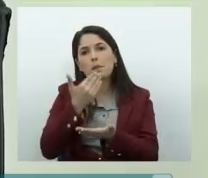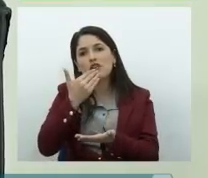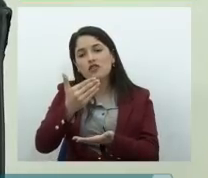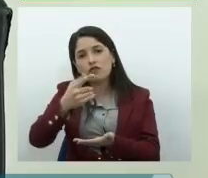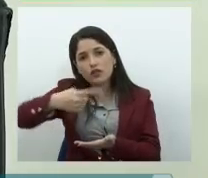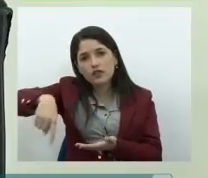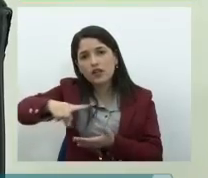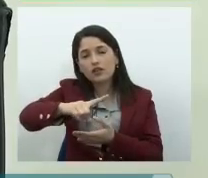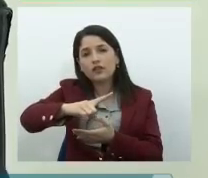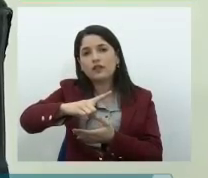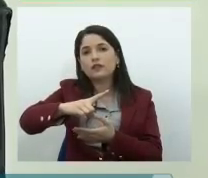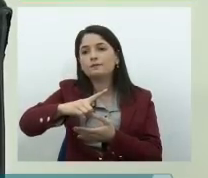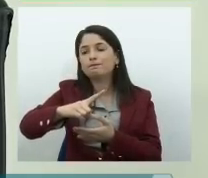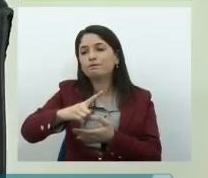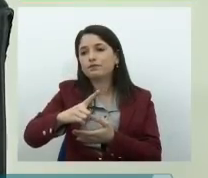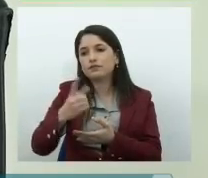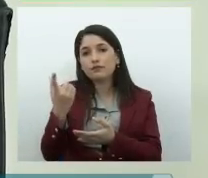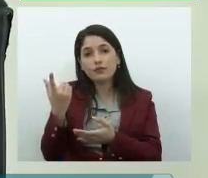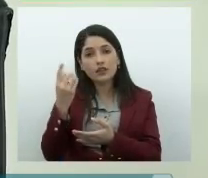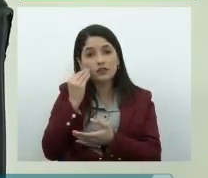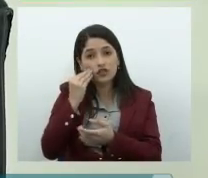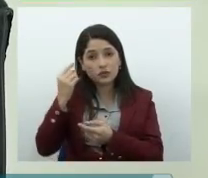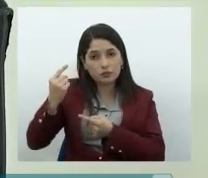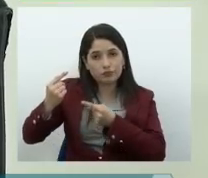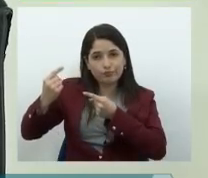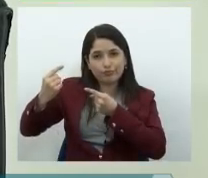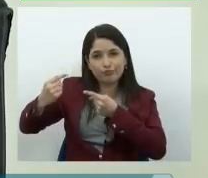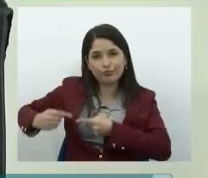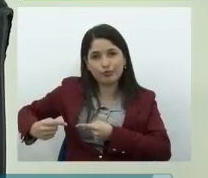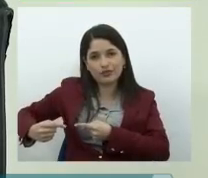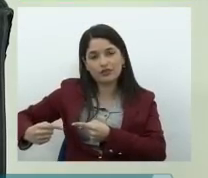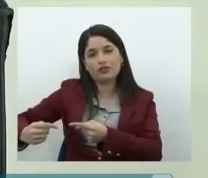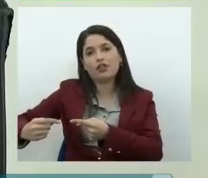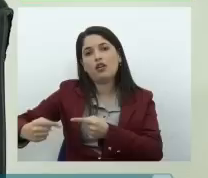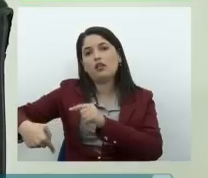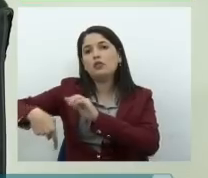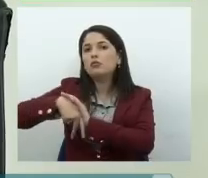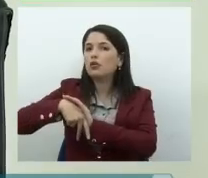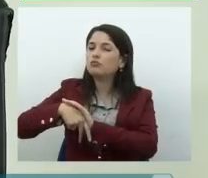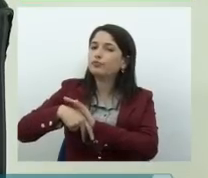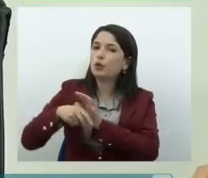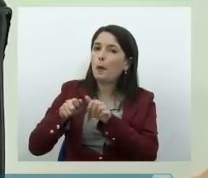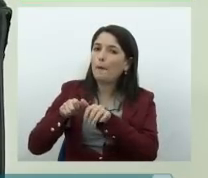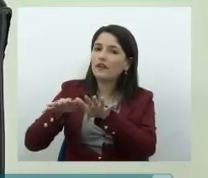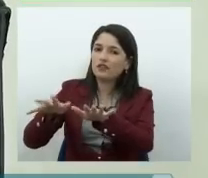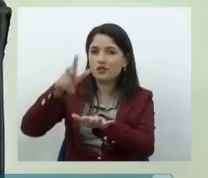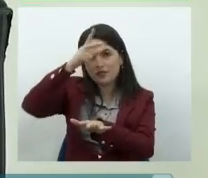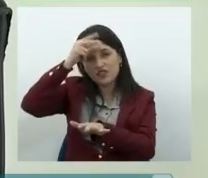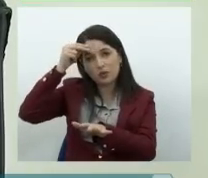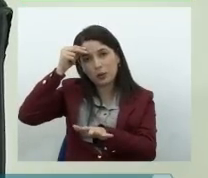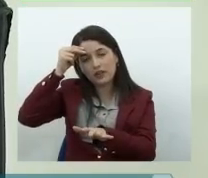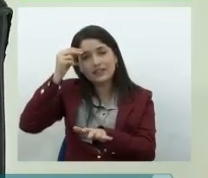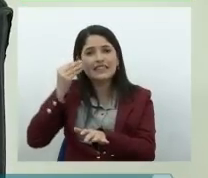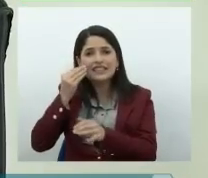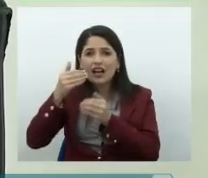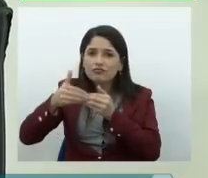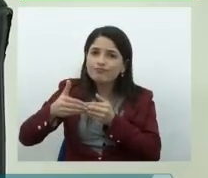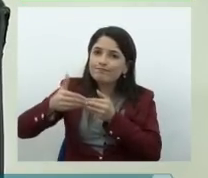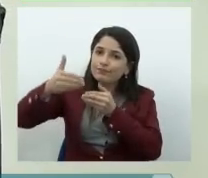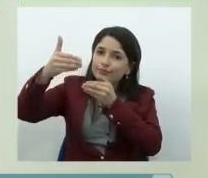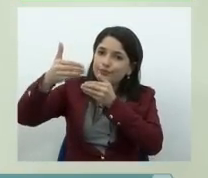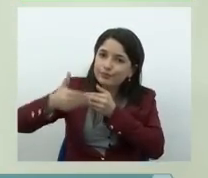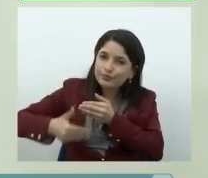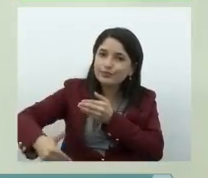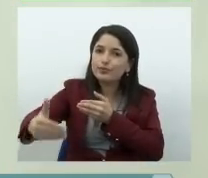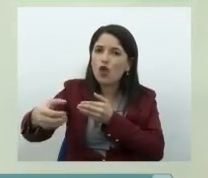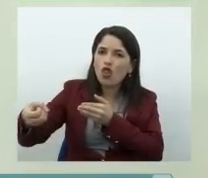governar. Começar uma nova era, uma era de políticas novas, uma era onde você se sente representado de fato.